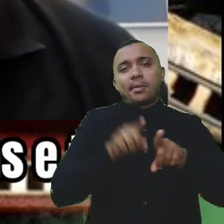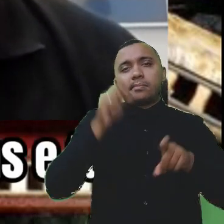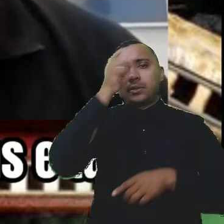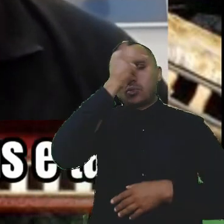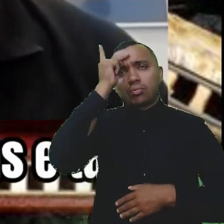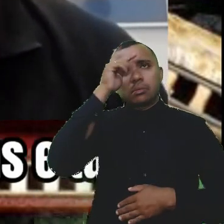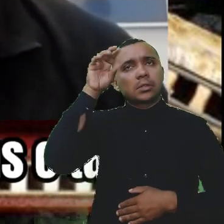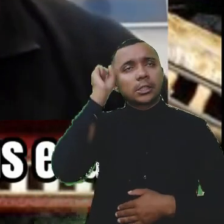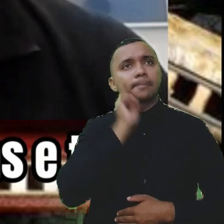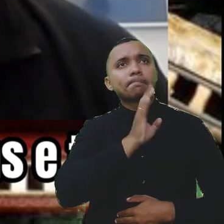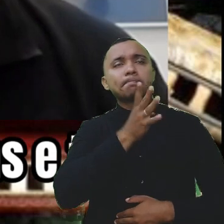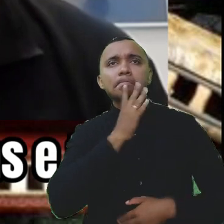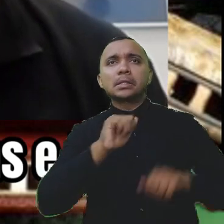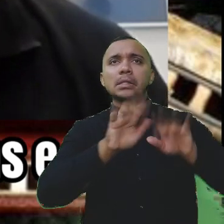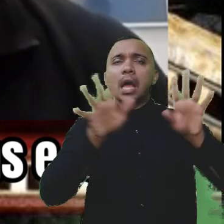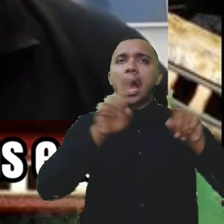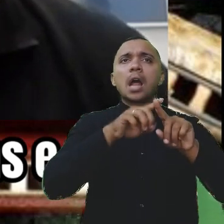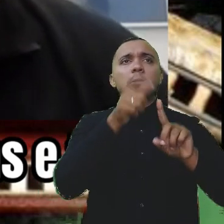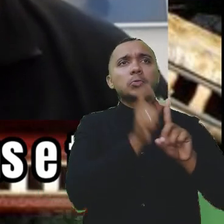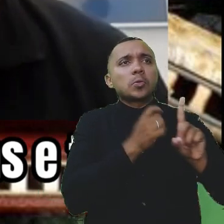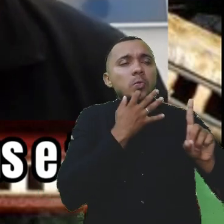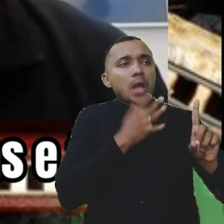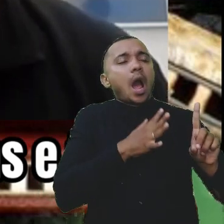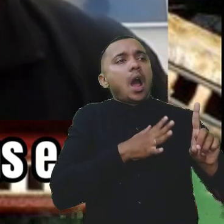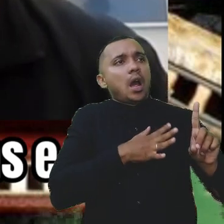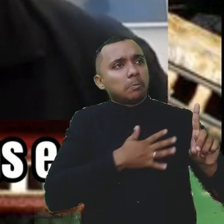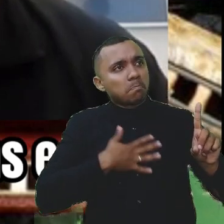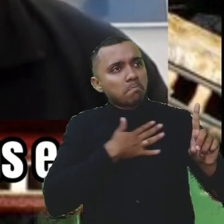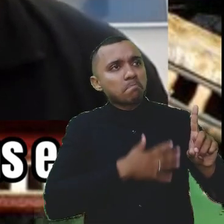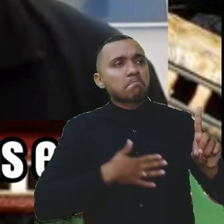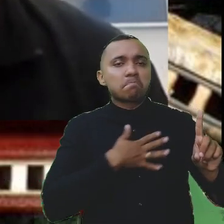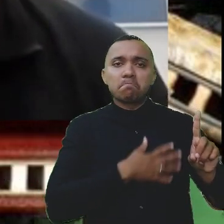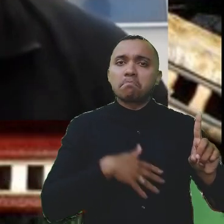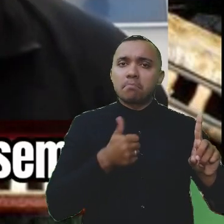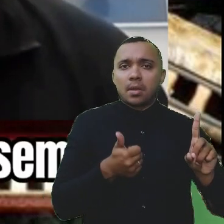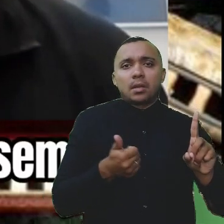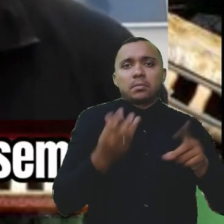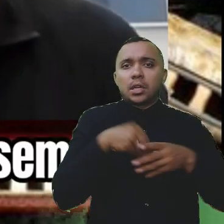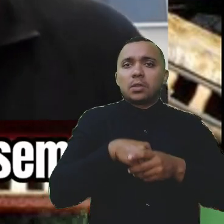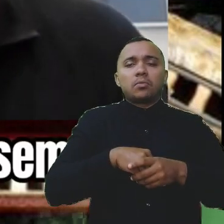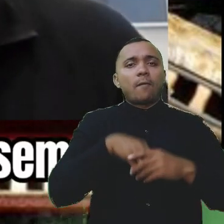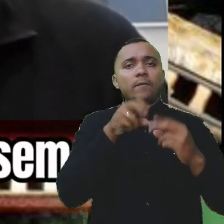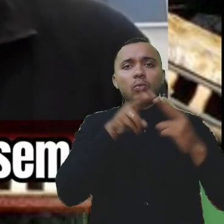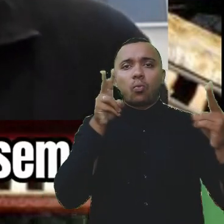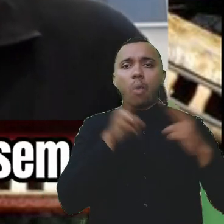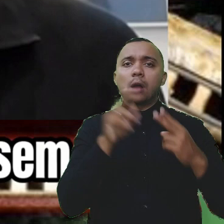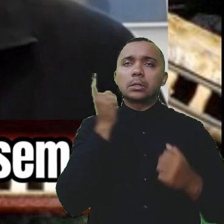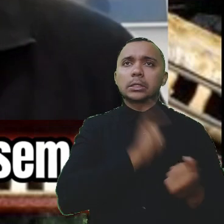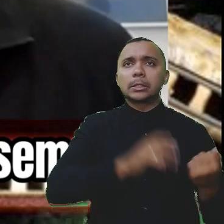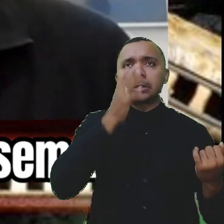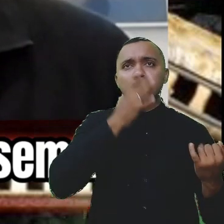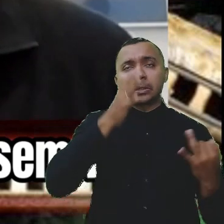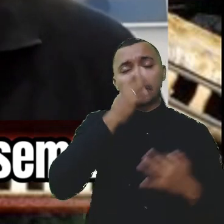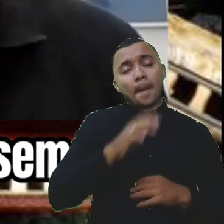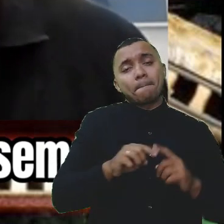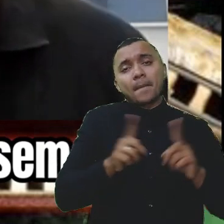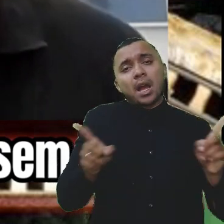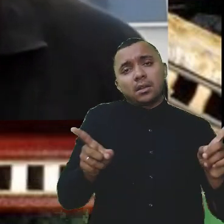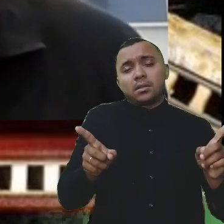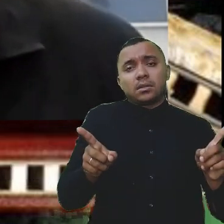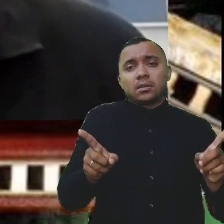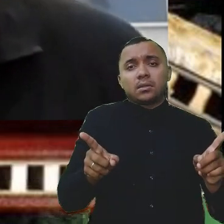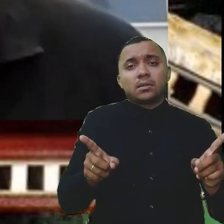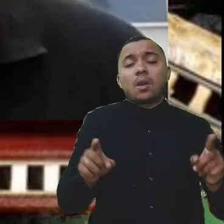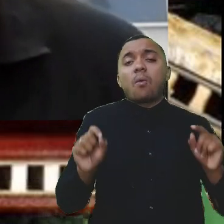as pessoas te conhecem a longas distâncias e tal. Mas eu acho assim que é uma transformação sem